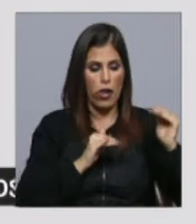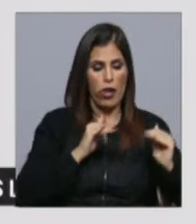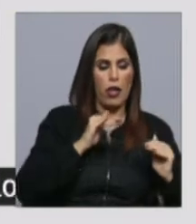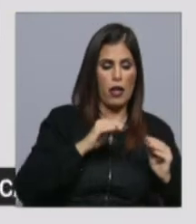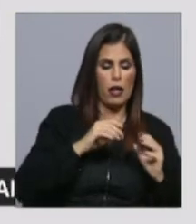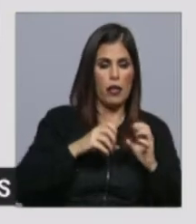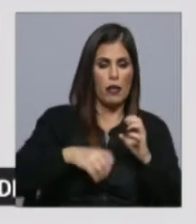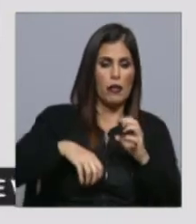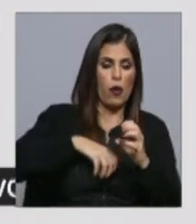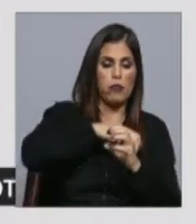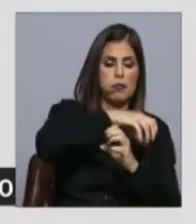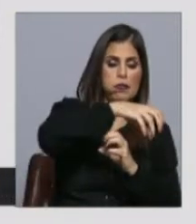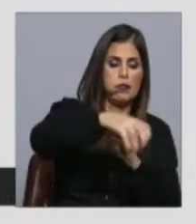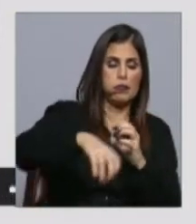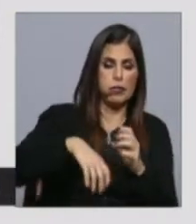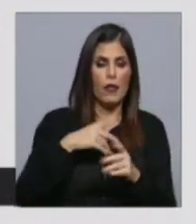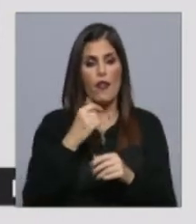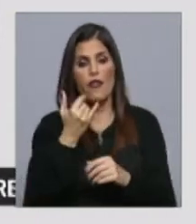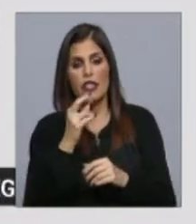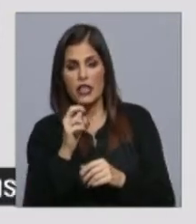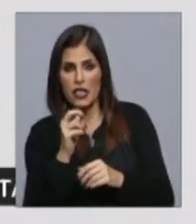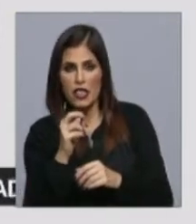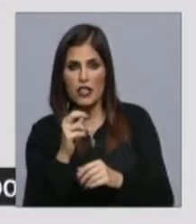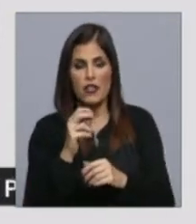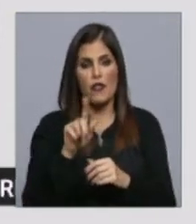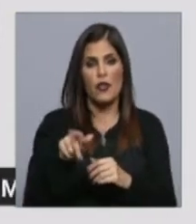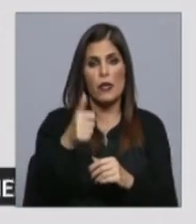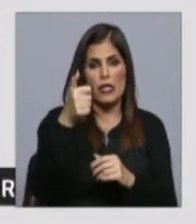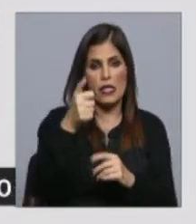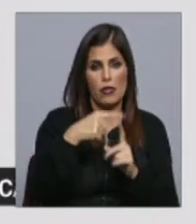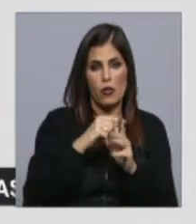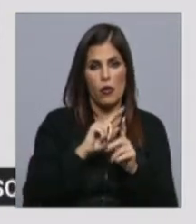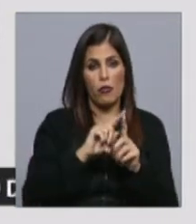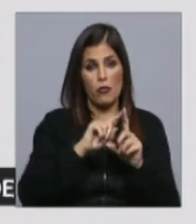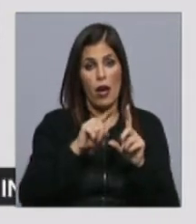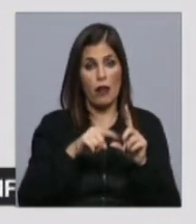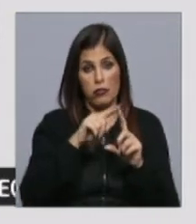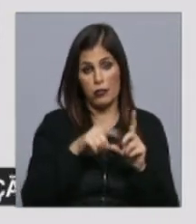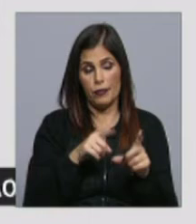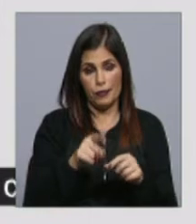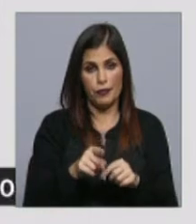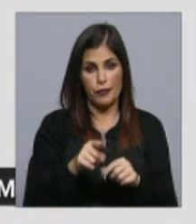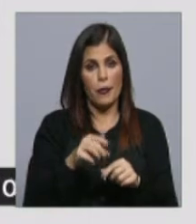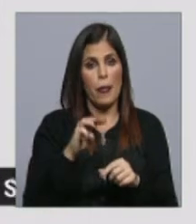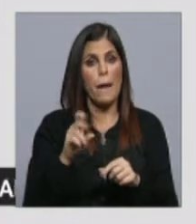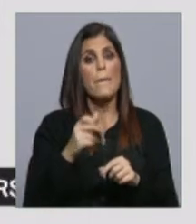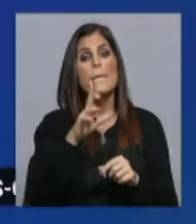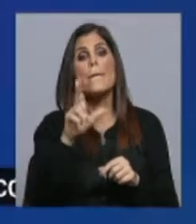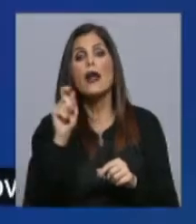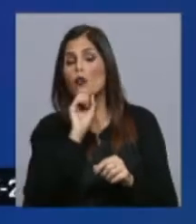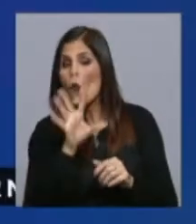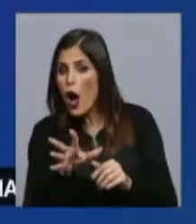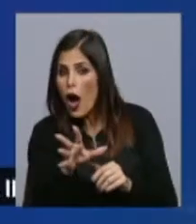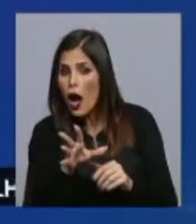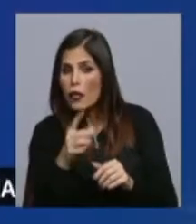rotação do nosso planeta, por volta dos 23,5 graus, e isso dá-nos as estações do ano como nós os conhecemos. Marte não tem luas assim. Marte tem duas